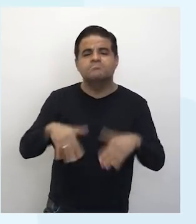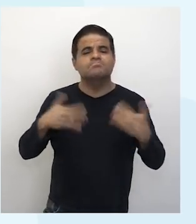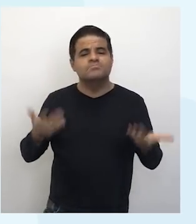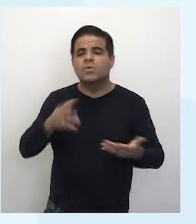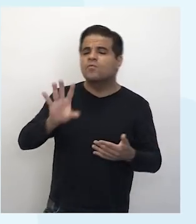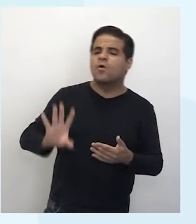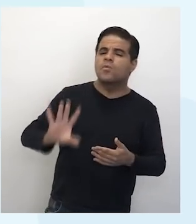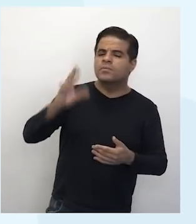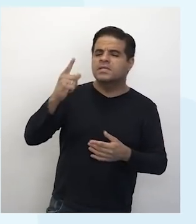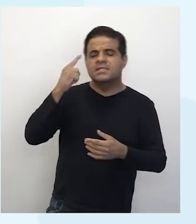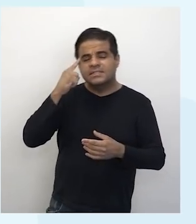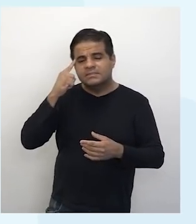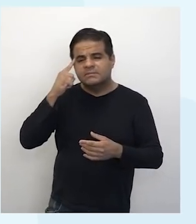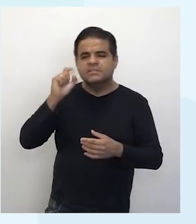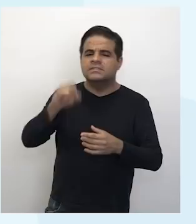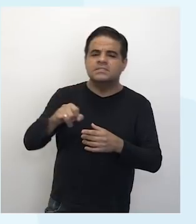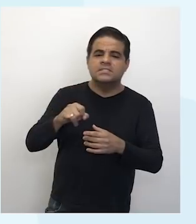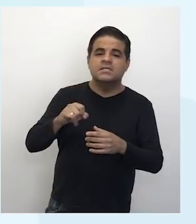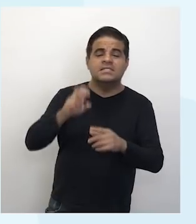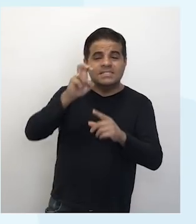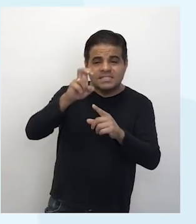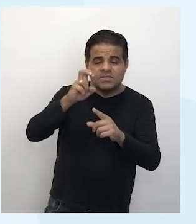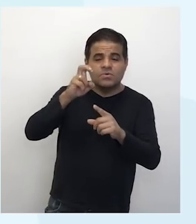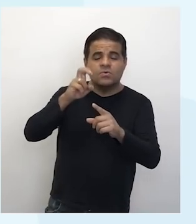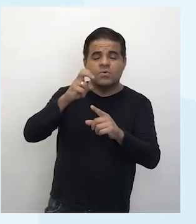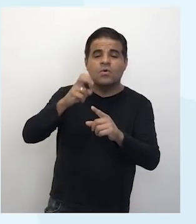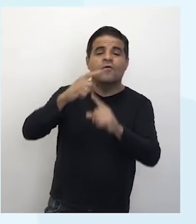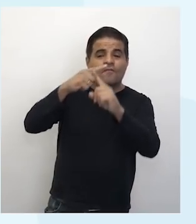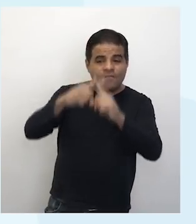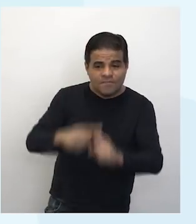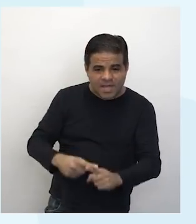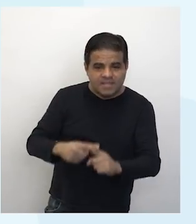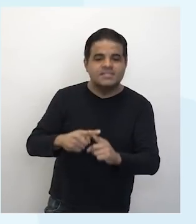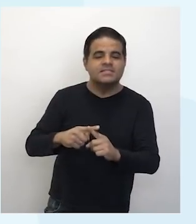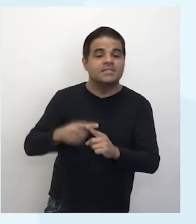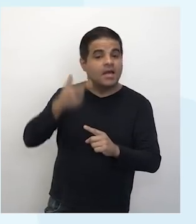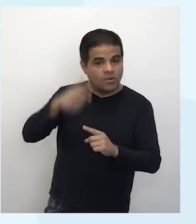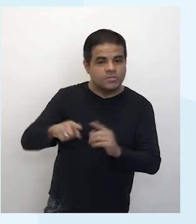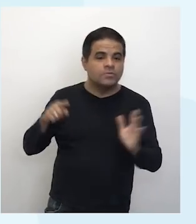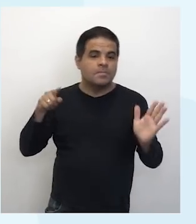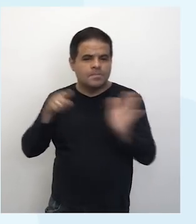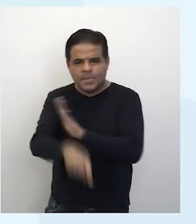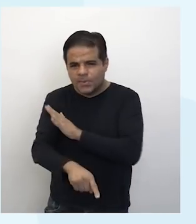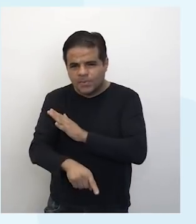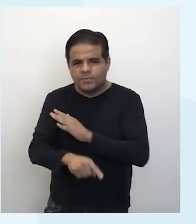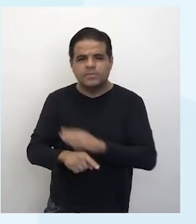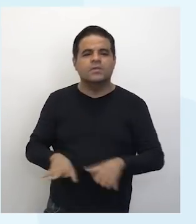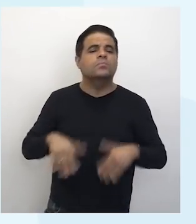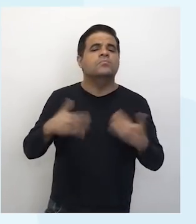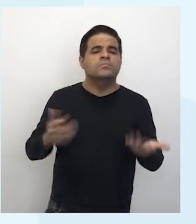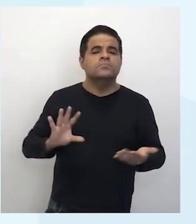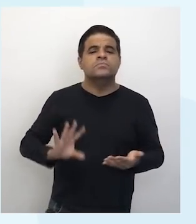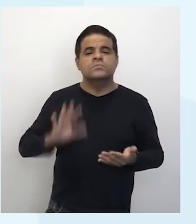acontecer se a gente fizer 5 vezes esse lado, tá? Que é a nossa próxima pergunta aí, ó. O que acontece com o